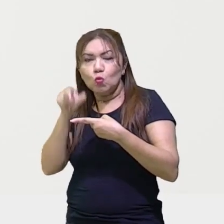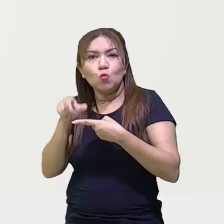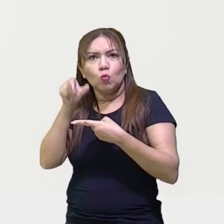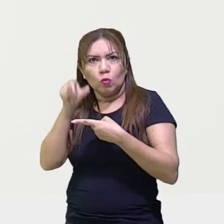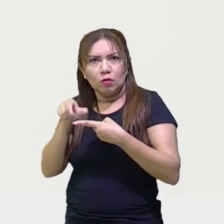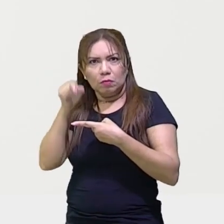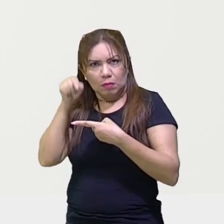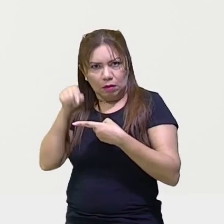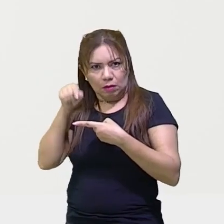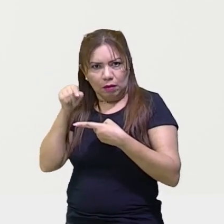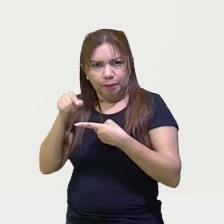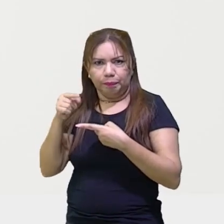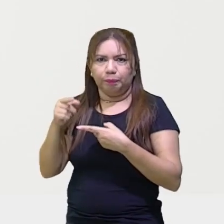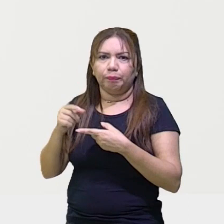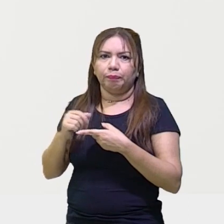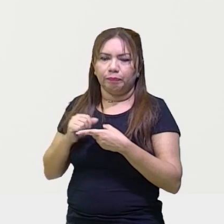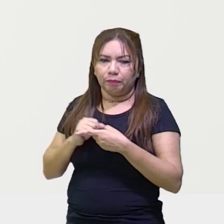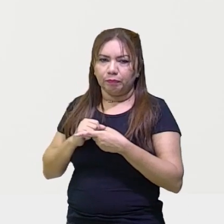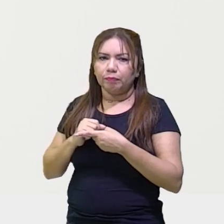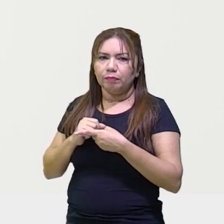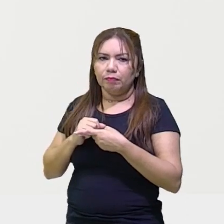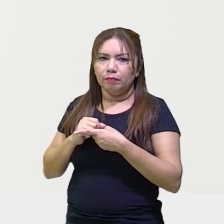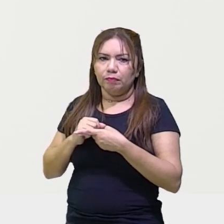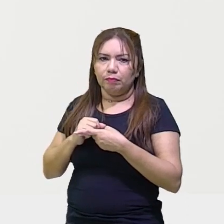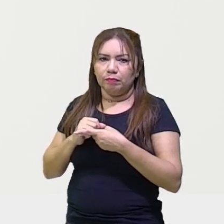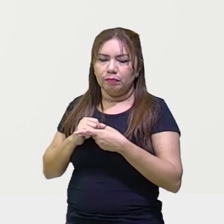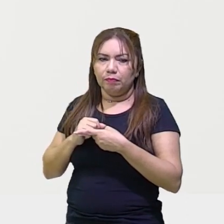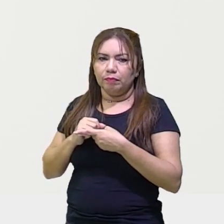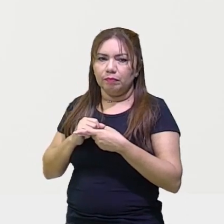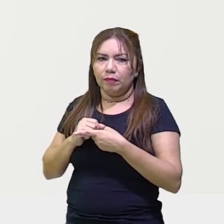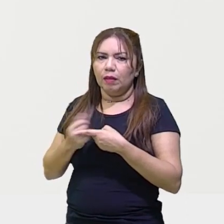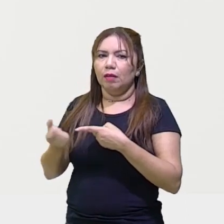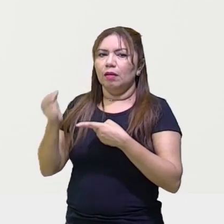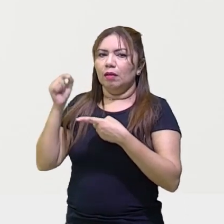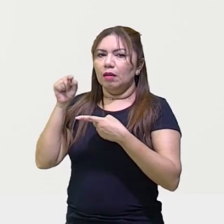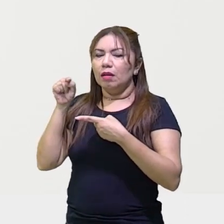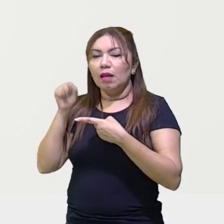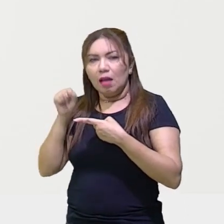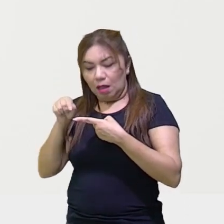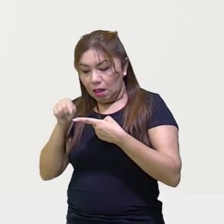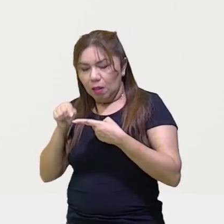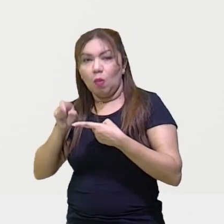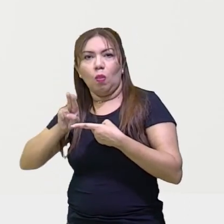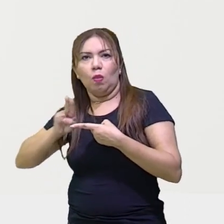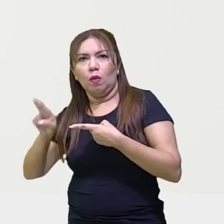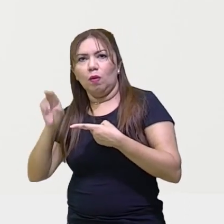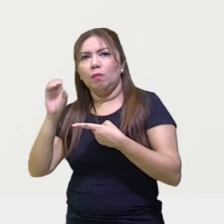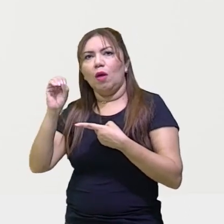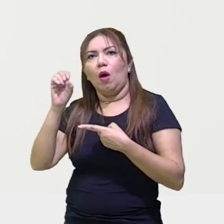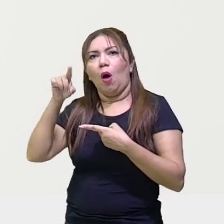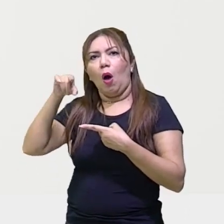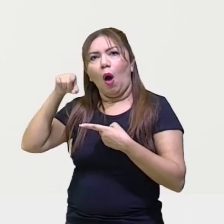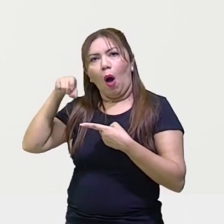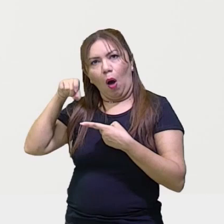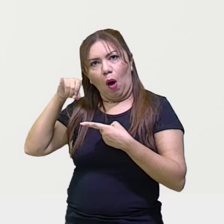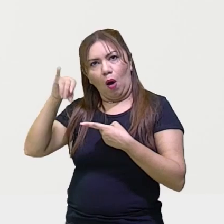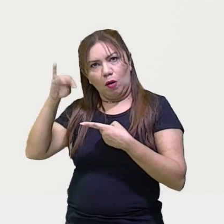gente... Se ela está na última sílaba, ó, ela é oxítona. Vamos para lá de novo,